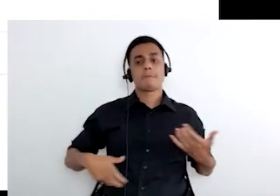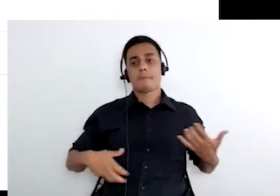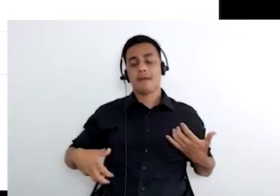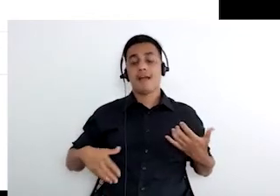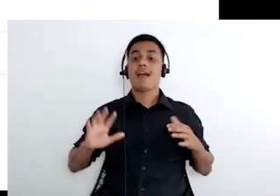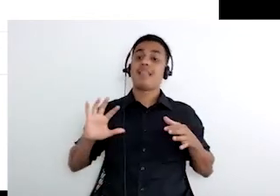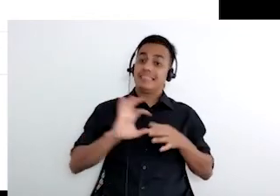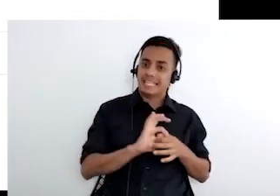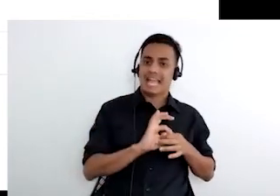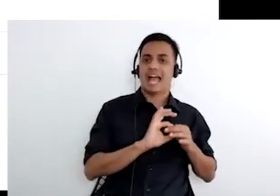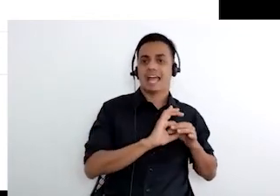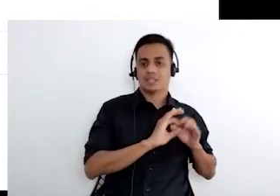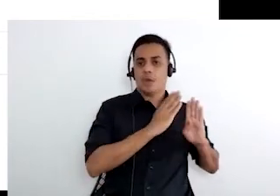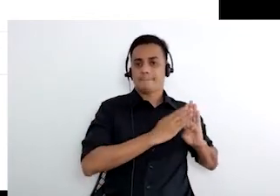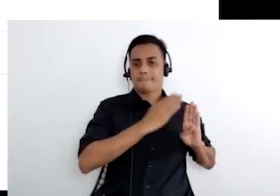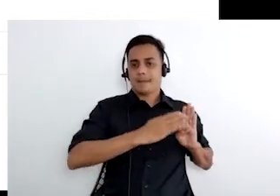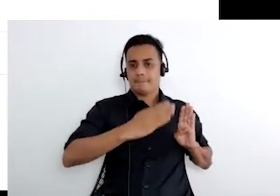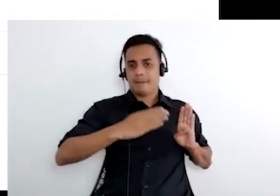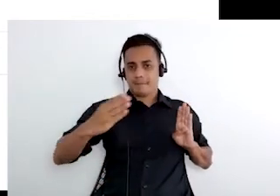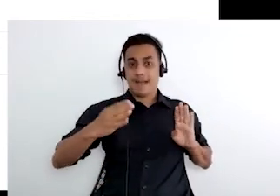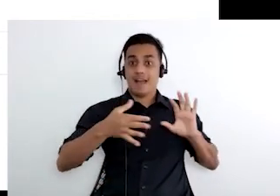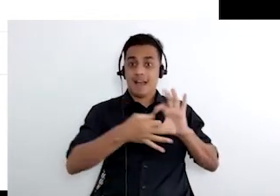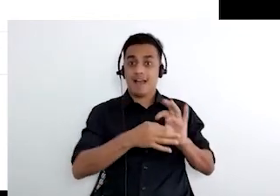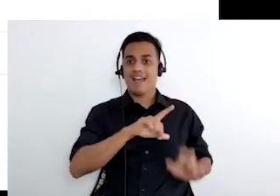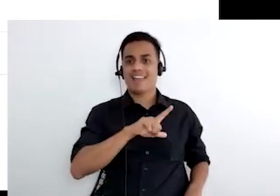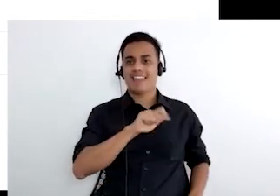escala de Lá